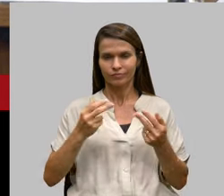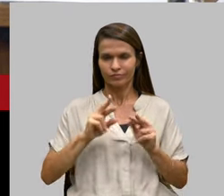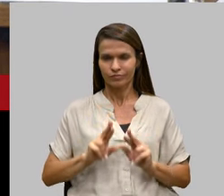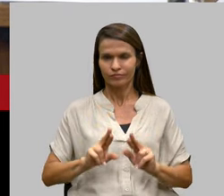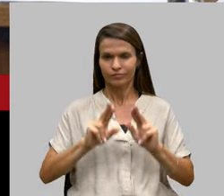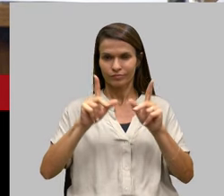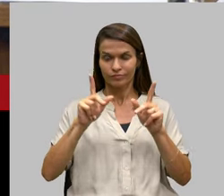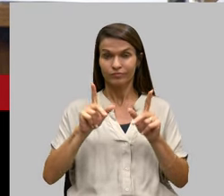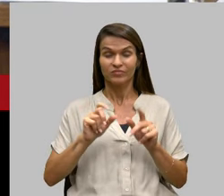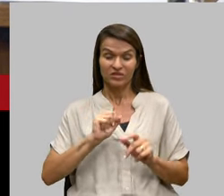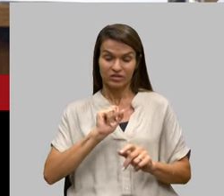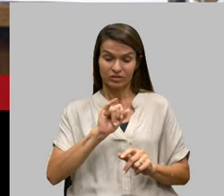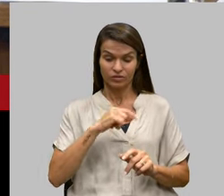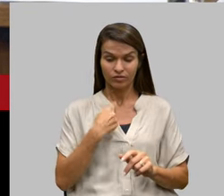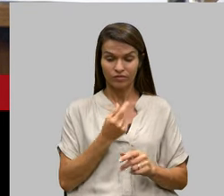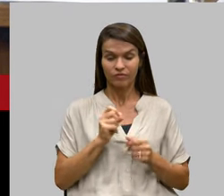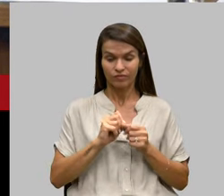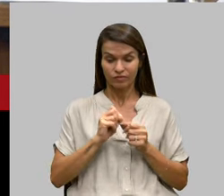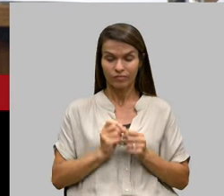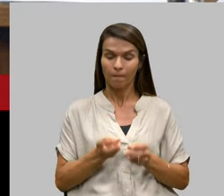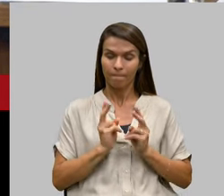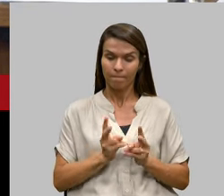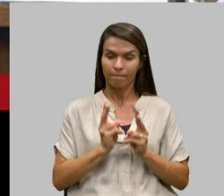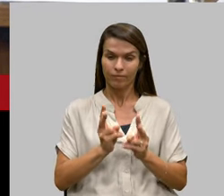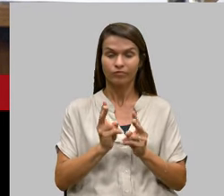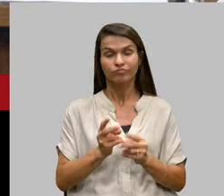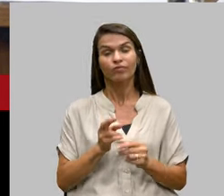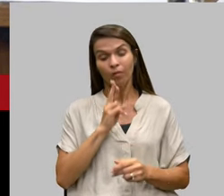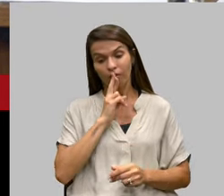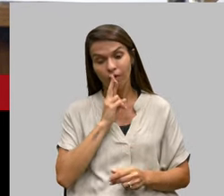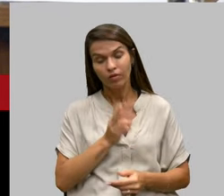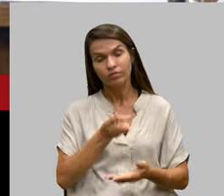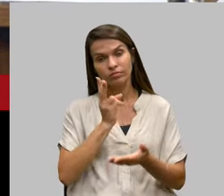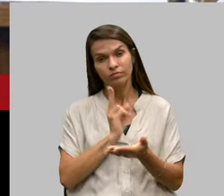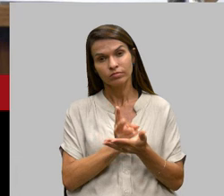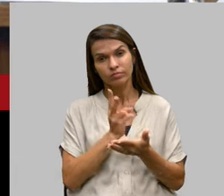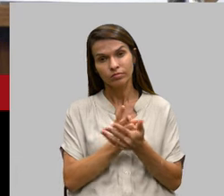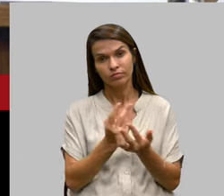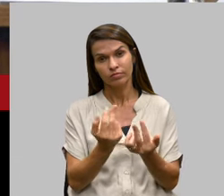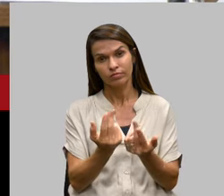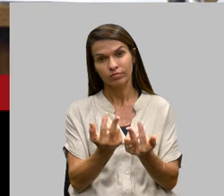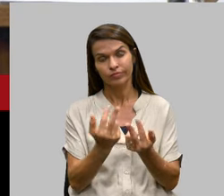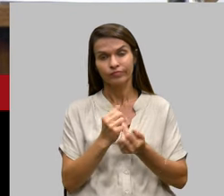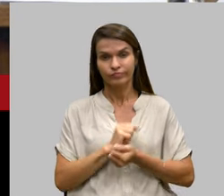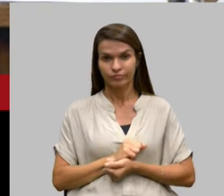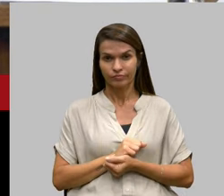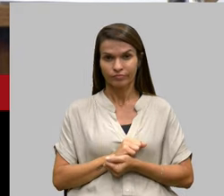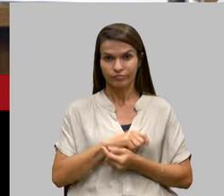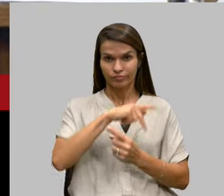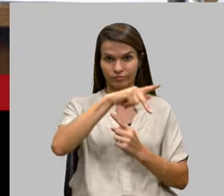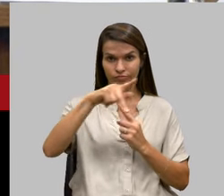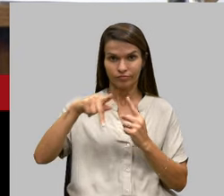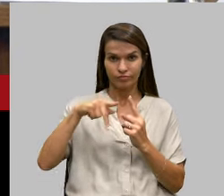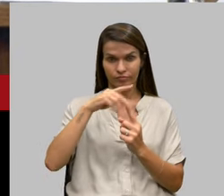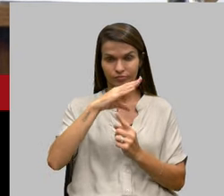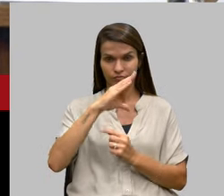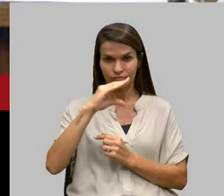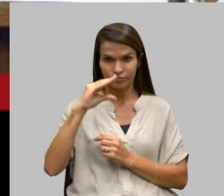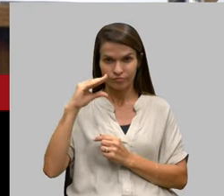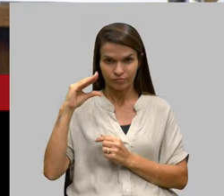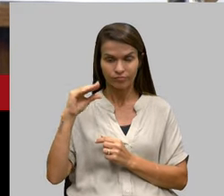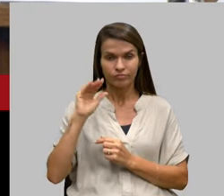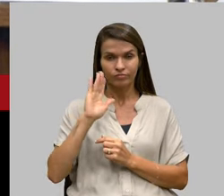as mesmas coisas nós vamos ter os mesmos resultados a Previdência do servidor já foi